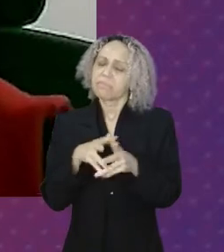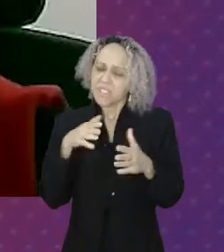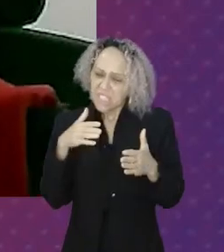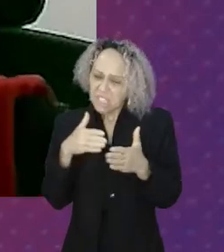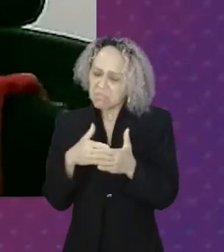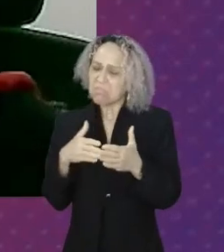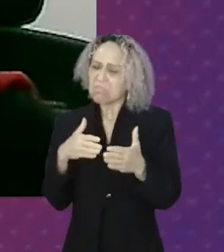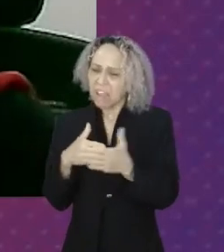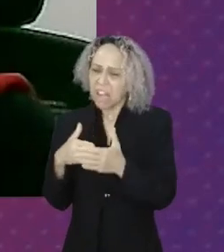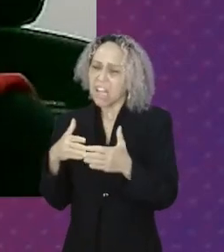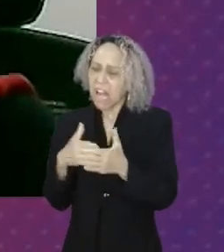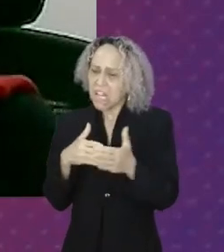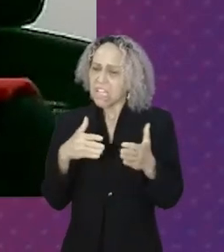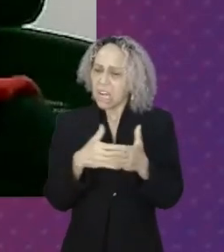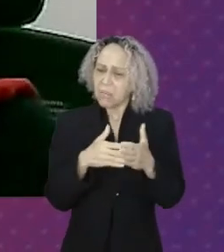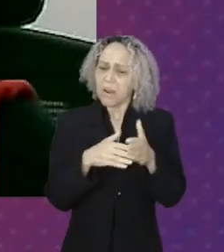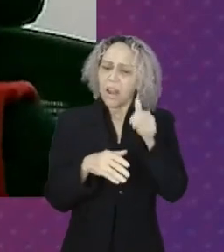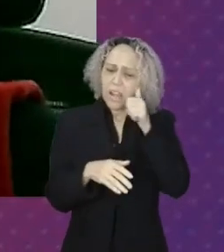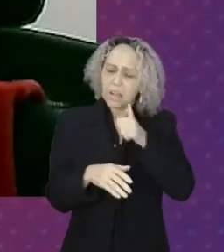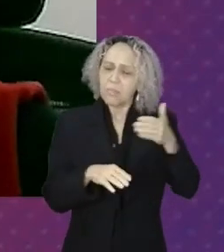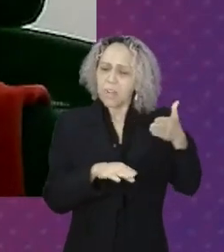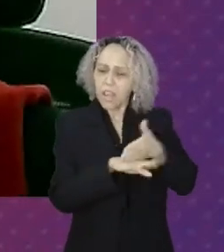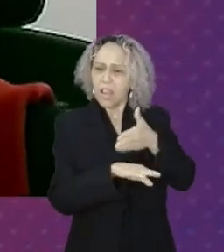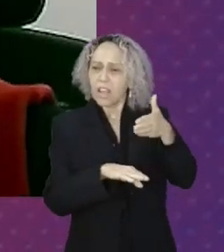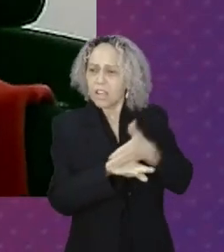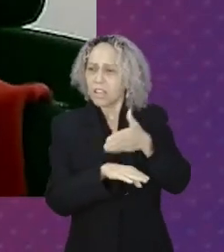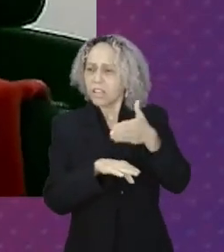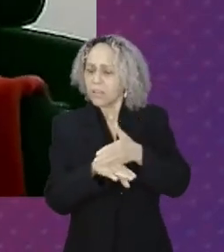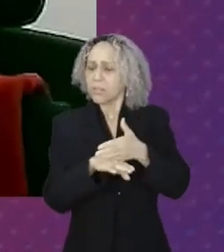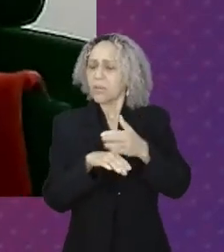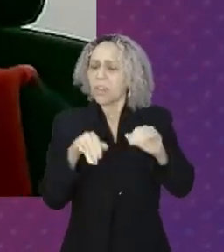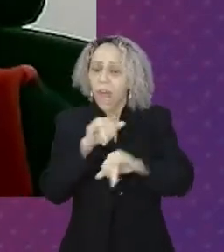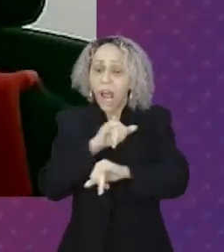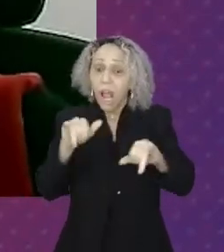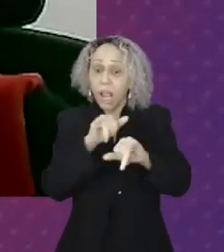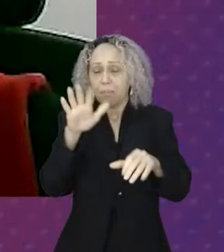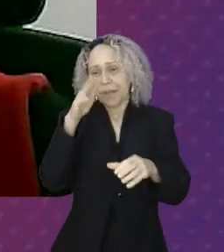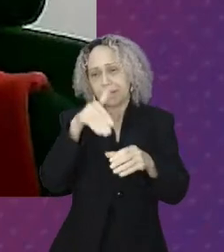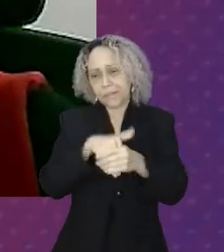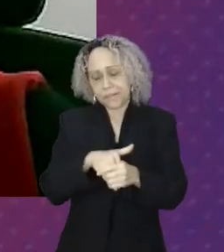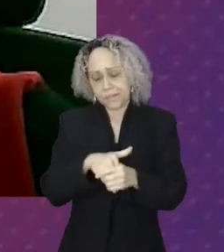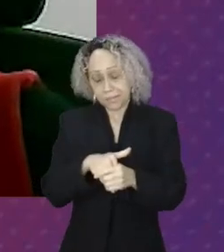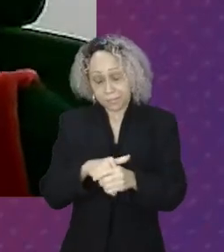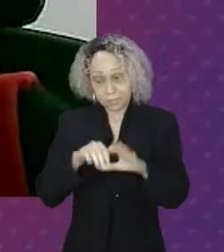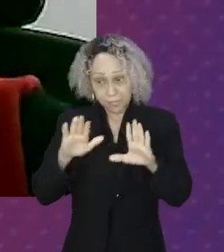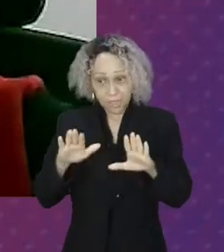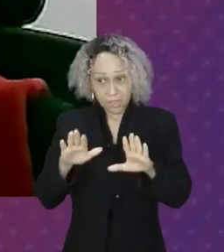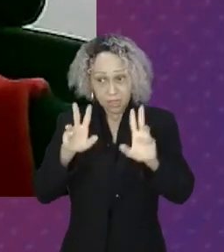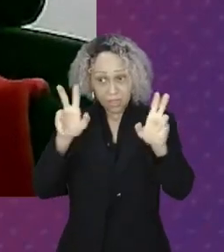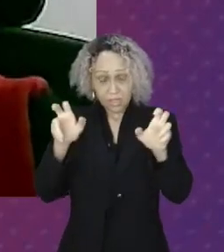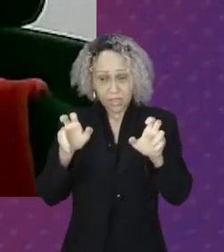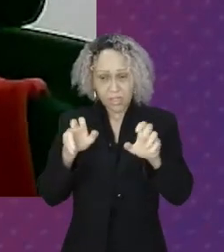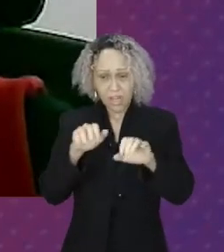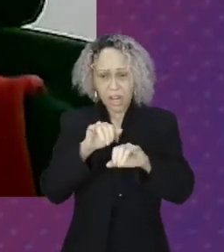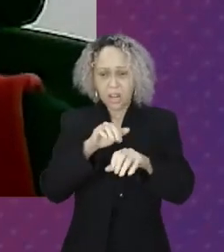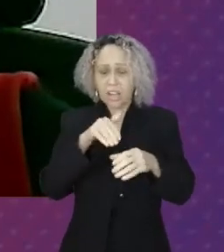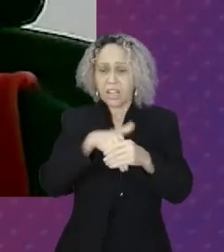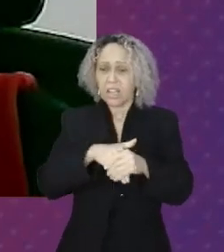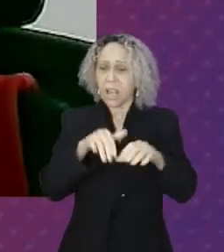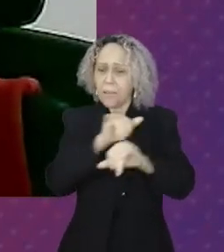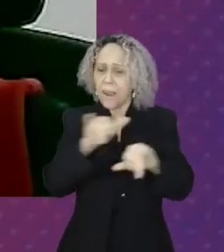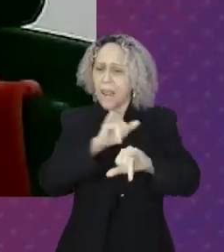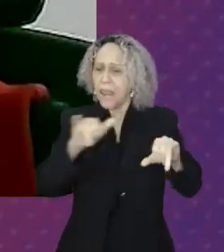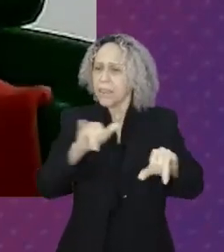dificultar o acesso desta mulher às próprias campanhas. Veja que na questão da campanha ainda tem um ponto importante, que